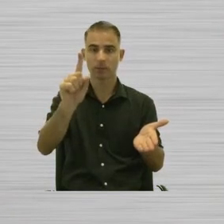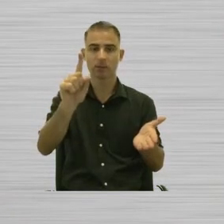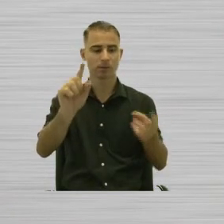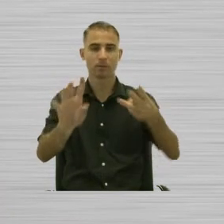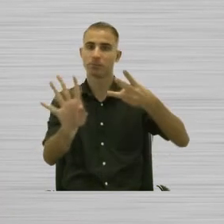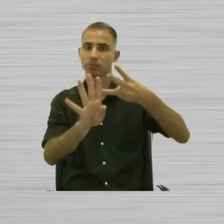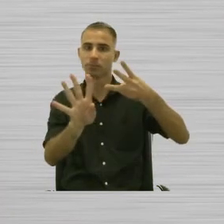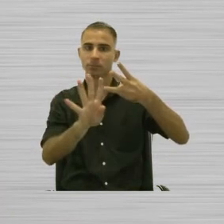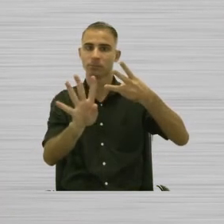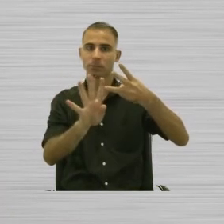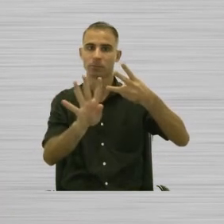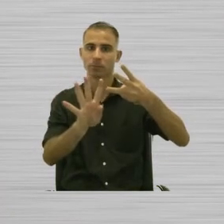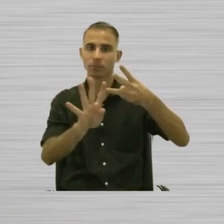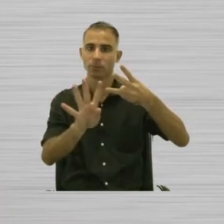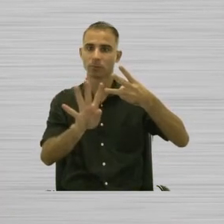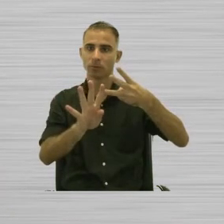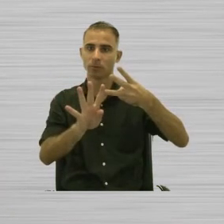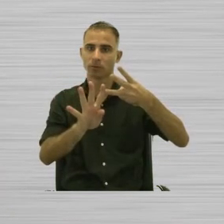quadrimestre